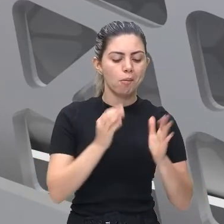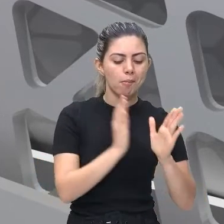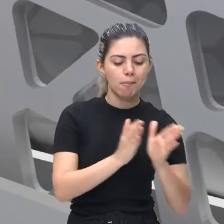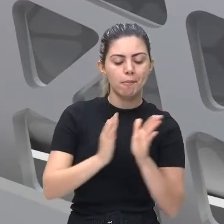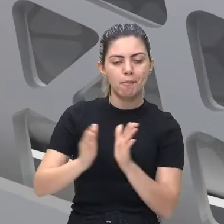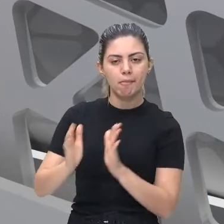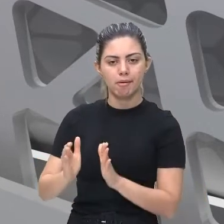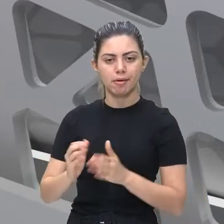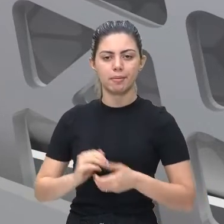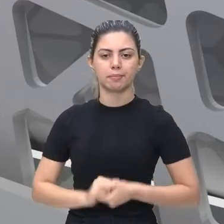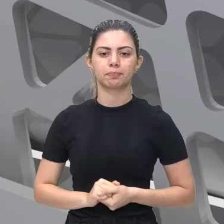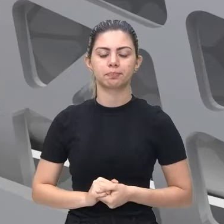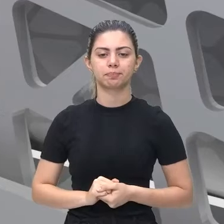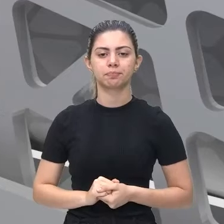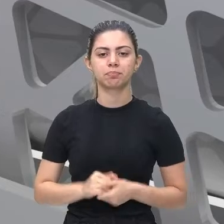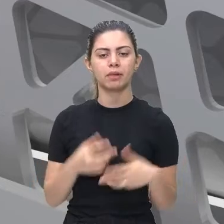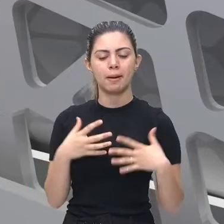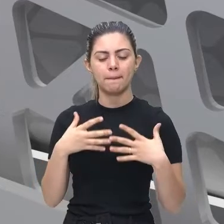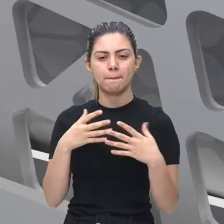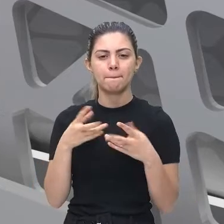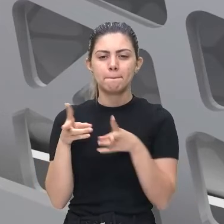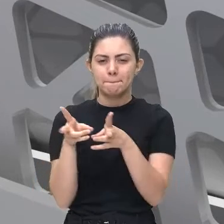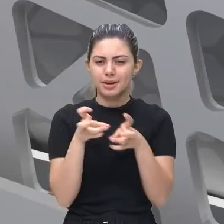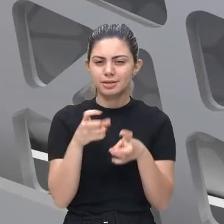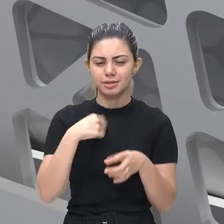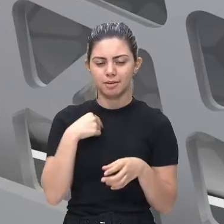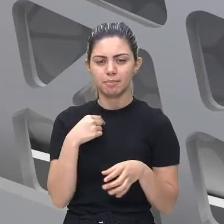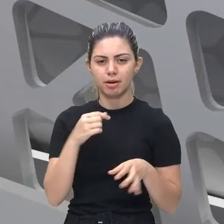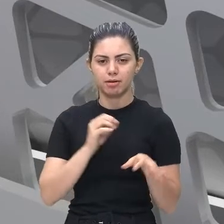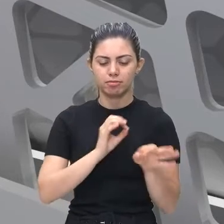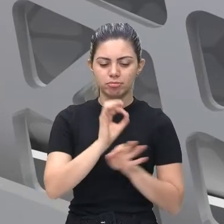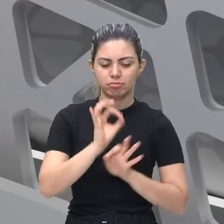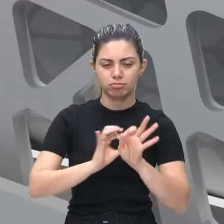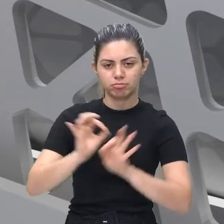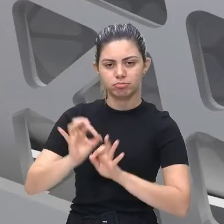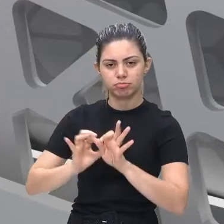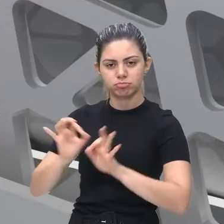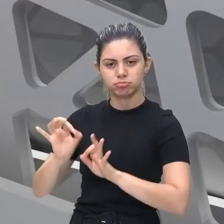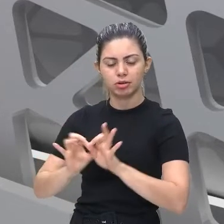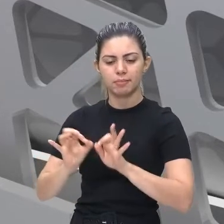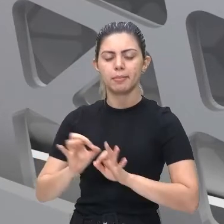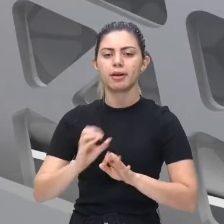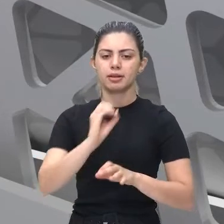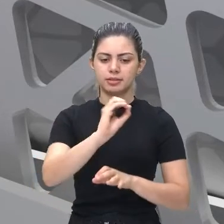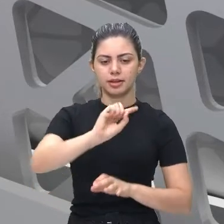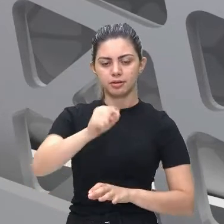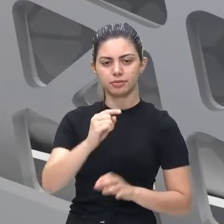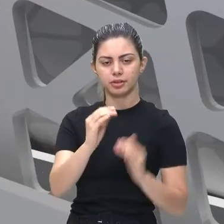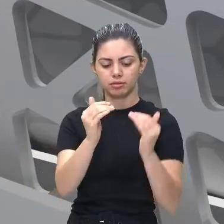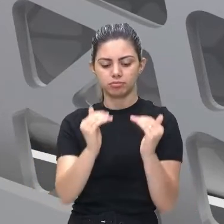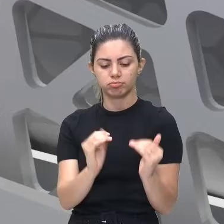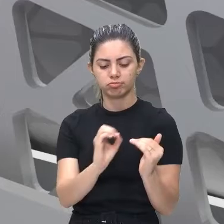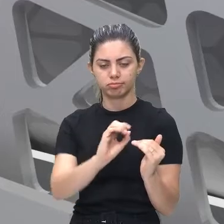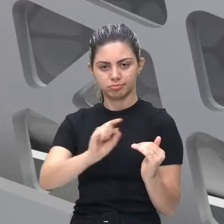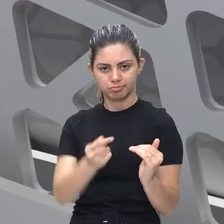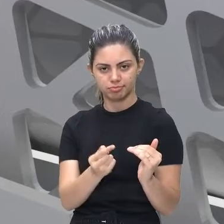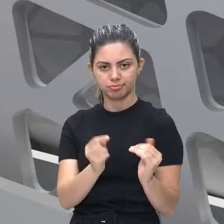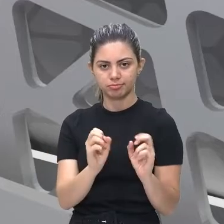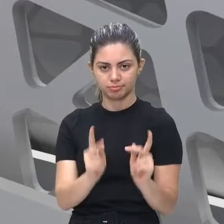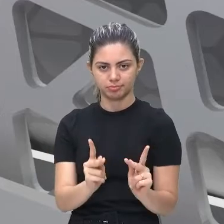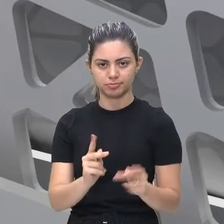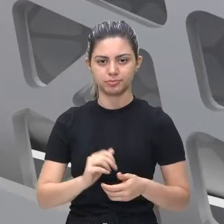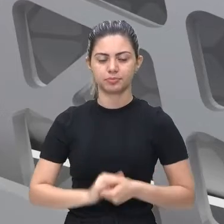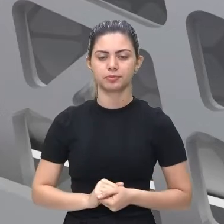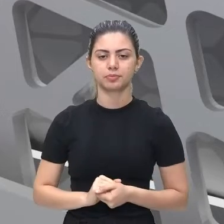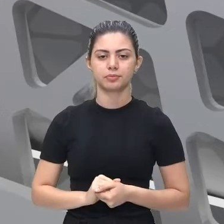armação. Observe que o professor Aldemir teve o cuidado de colocar vírgula embaixo de vírgula, ok?